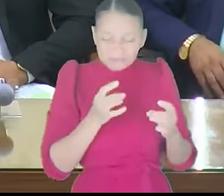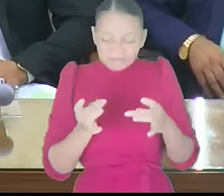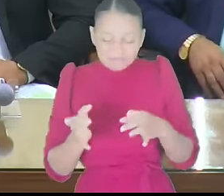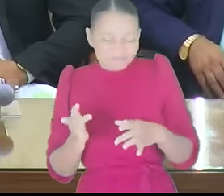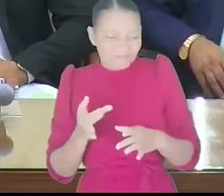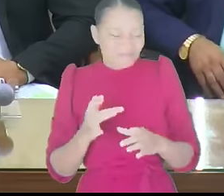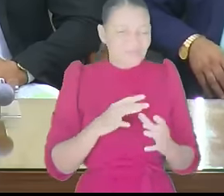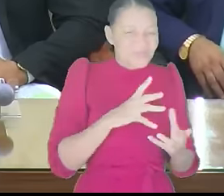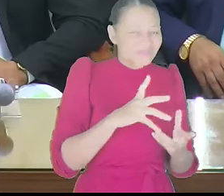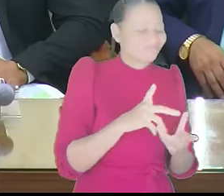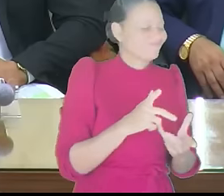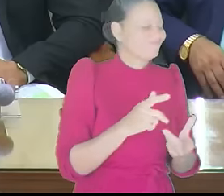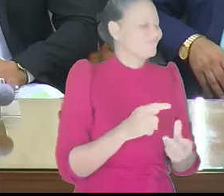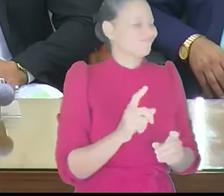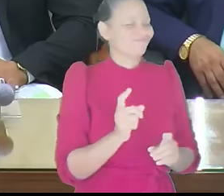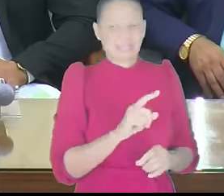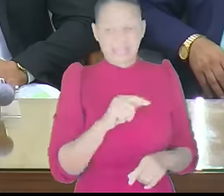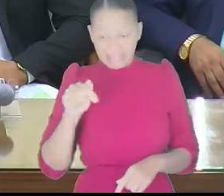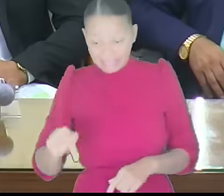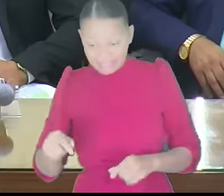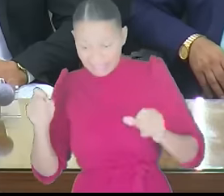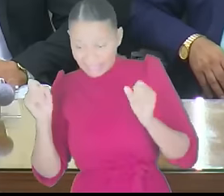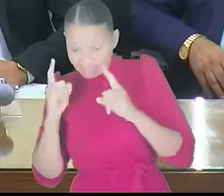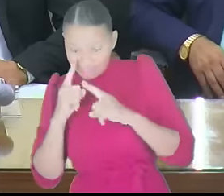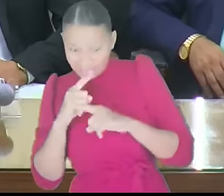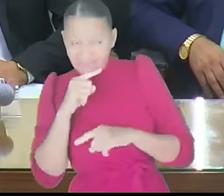é difícil, lá na cidade tem os guardas.